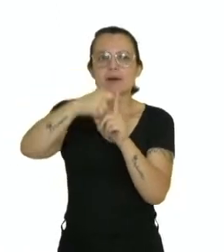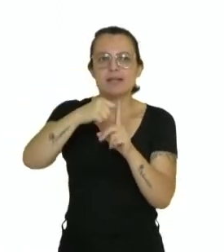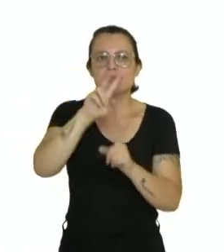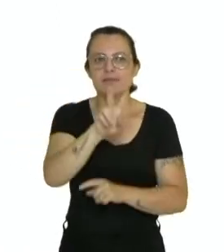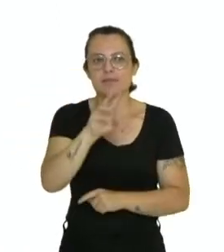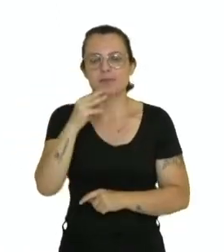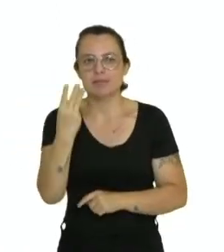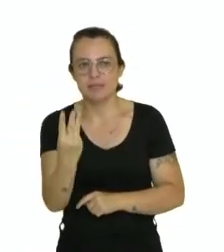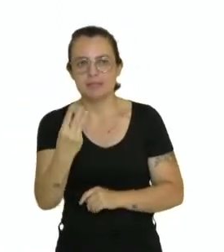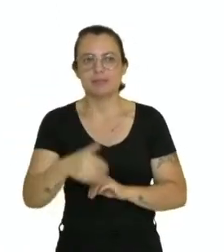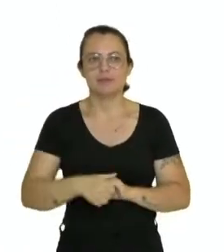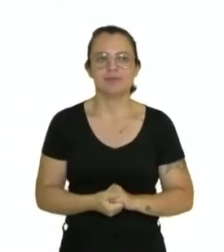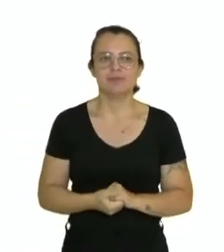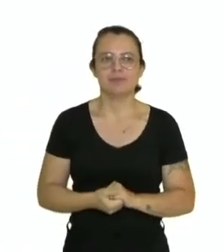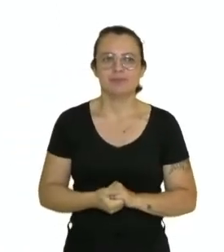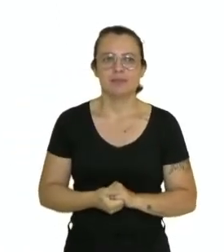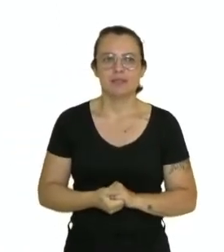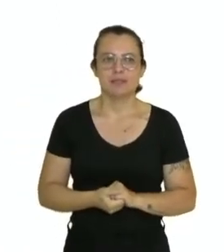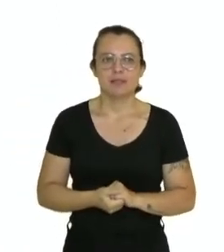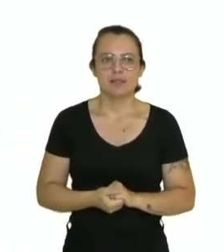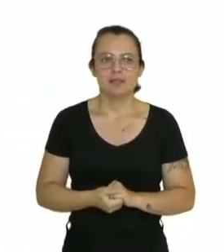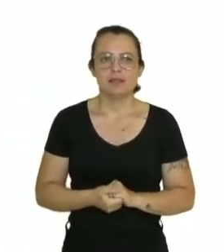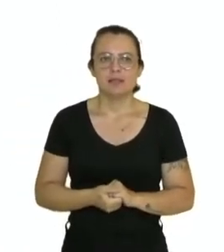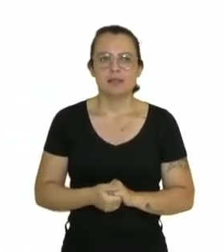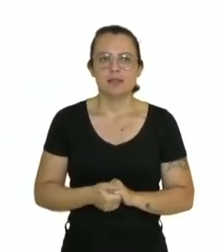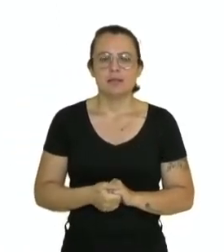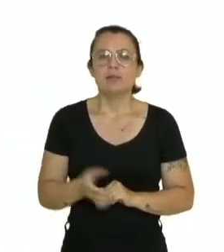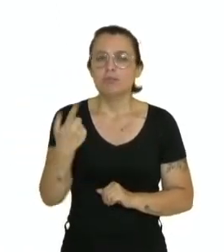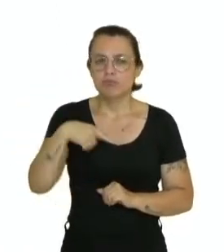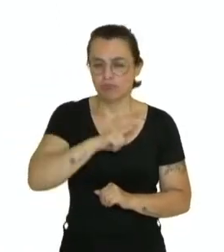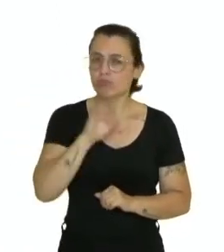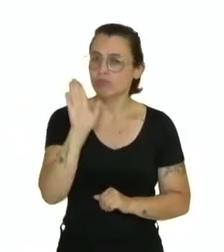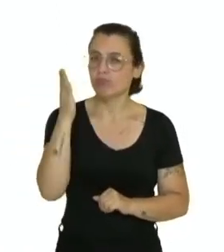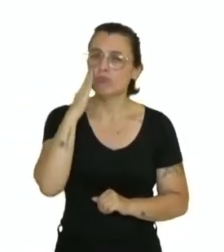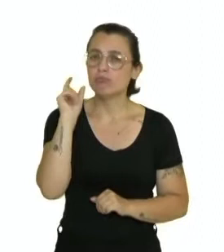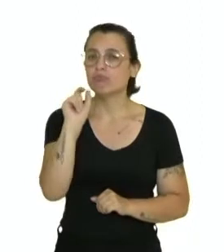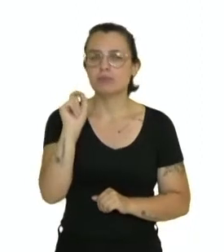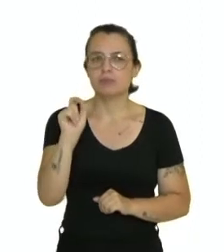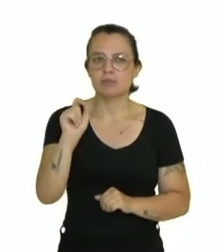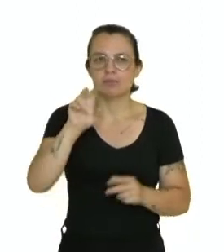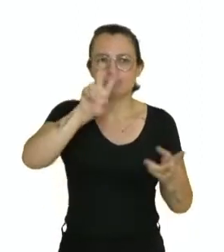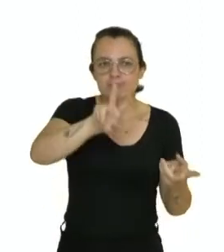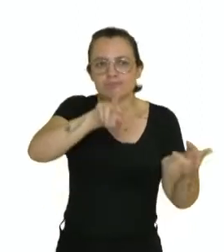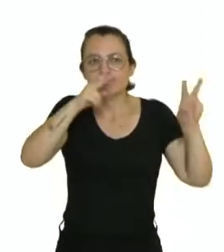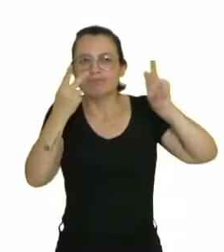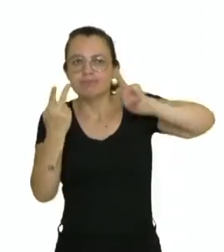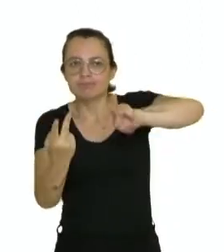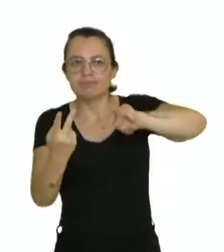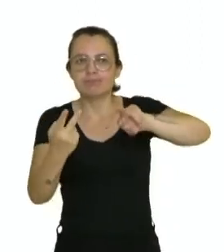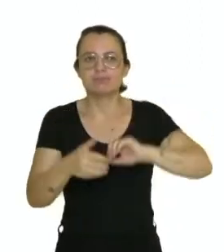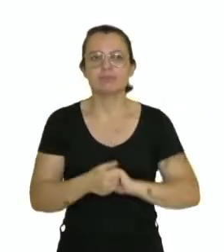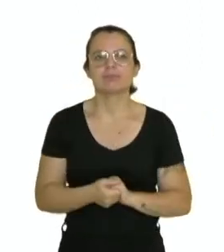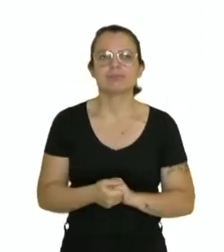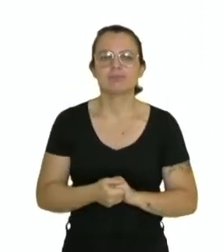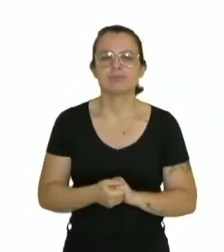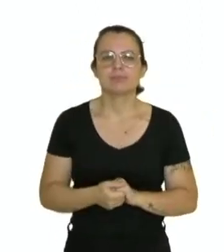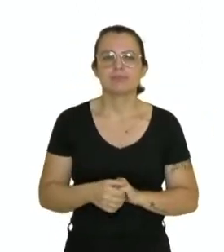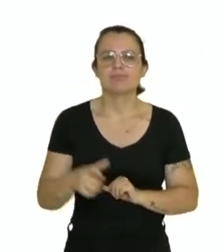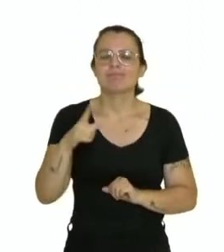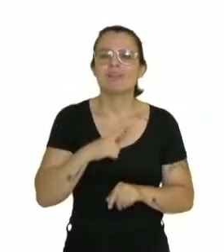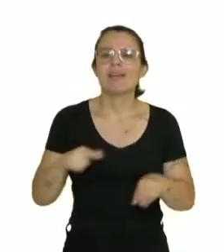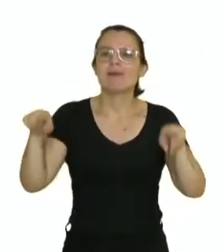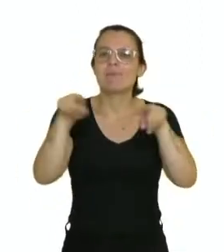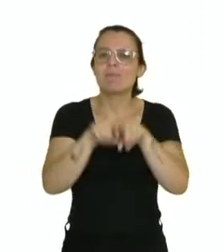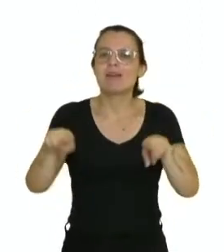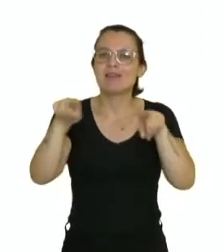segunda pirâmide e a terceira pirâmide. Sabendo-se nesse caso que as 3 ali vão ter o